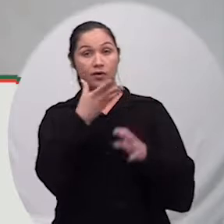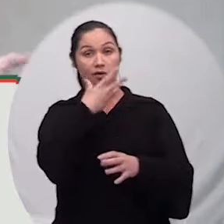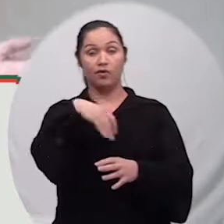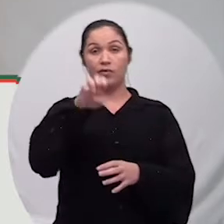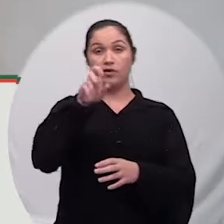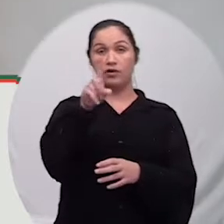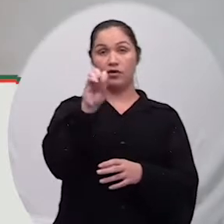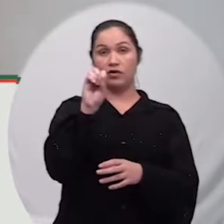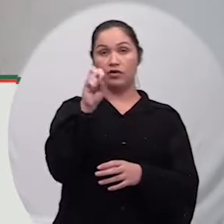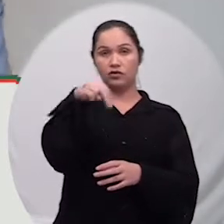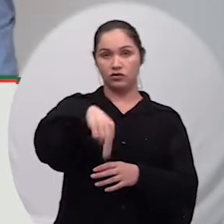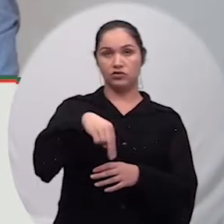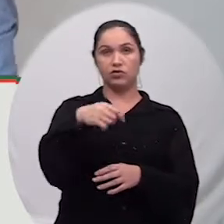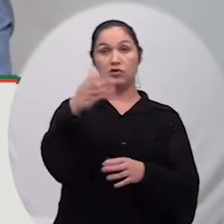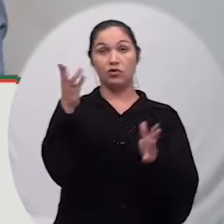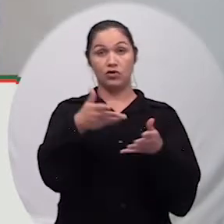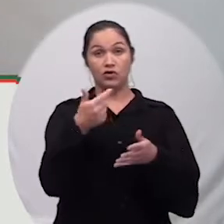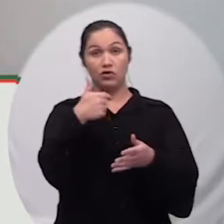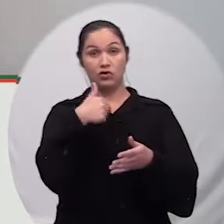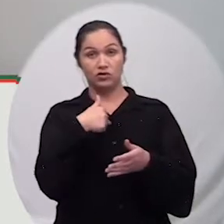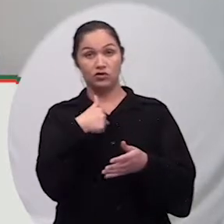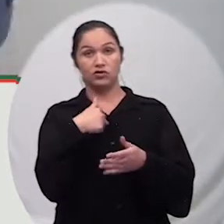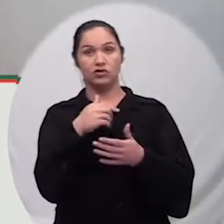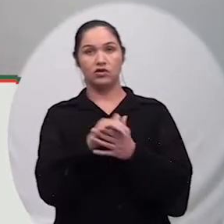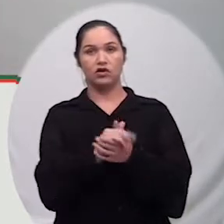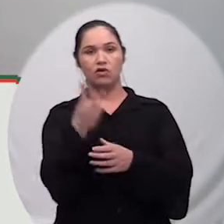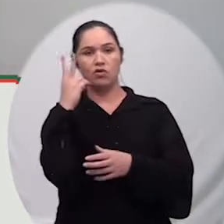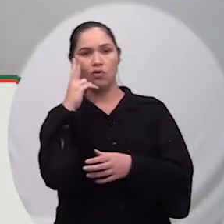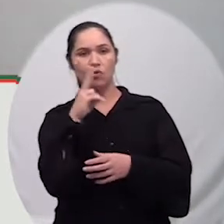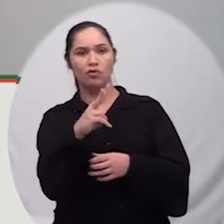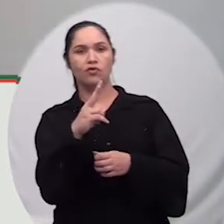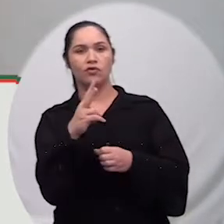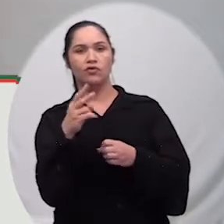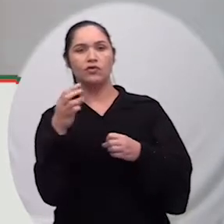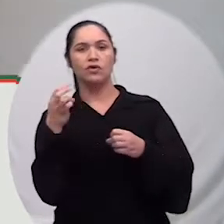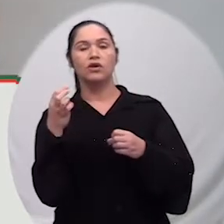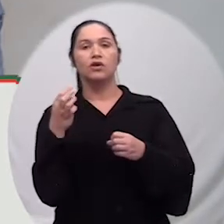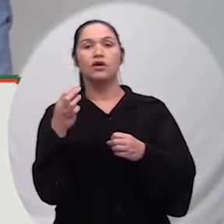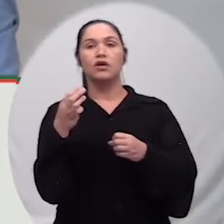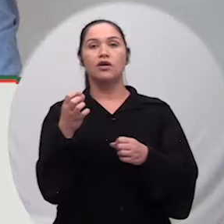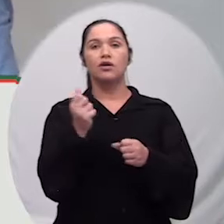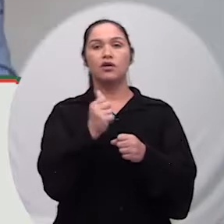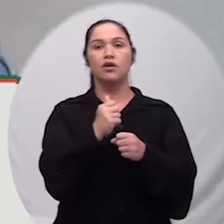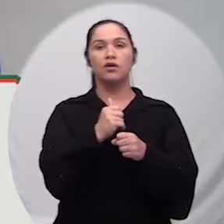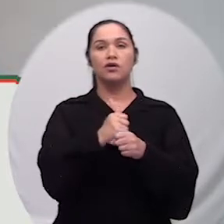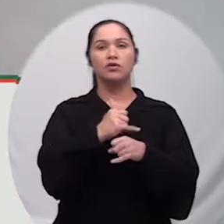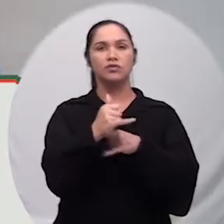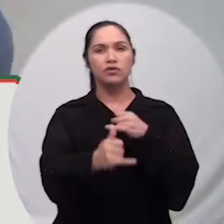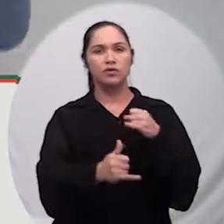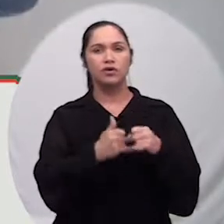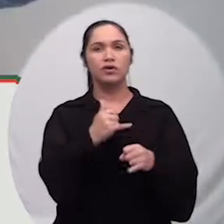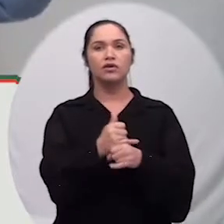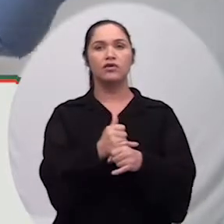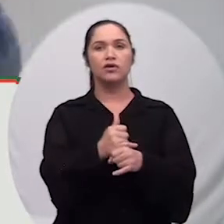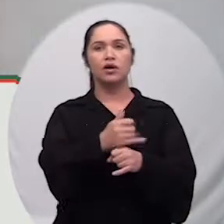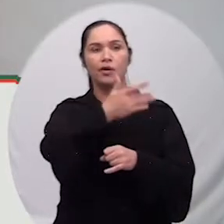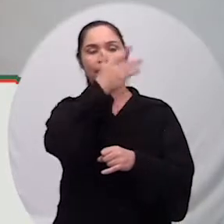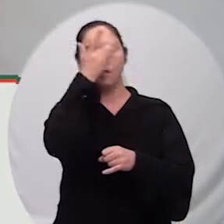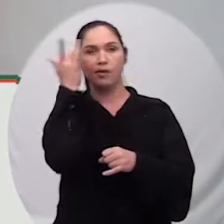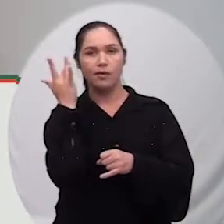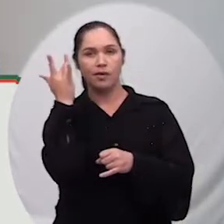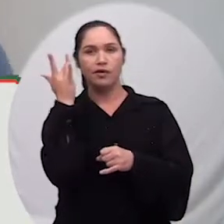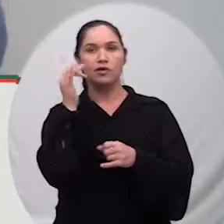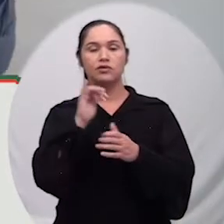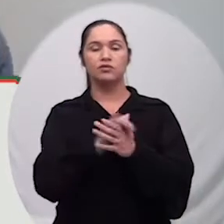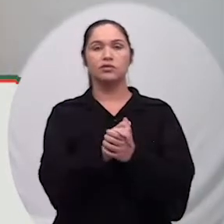redes, nos grupos, um monte de manifestação de solidariedade a ele, que foi demitido, segundo informações